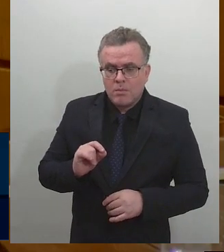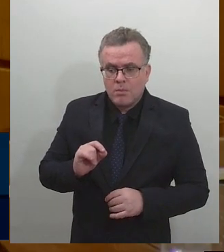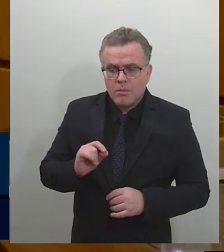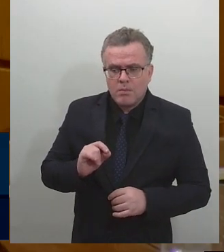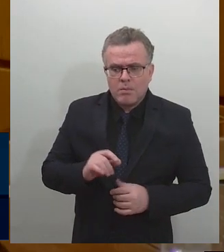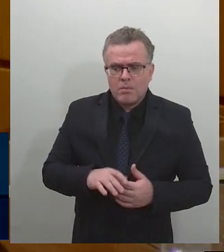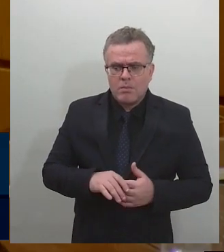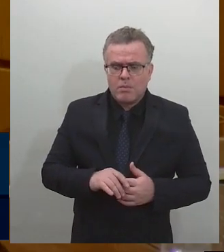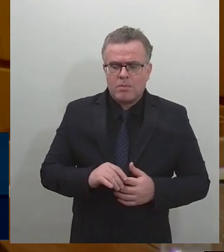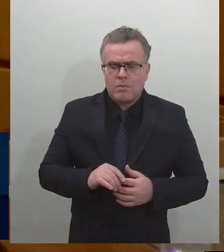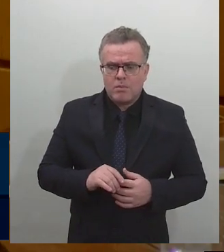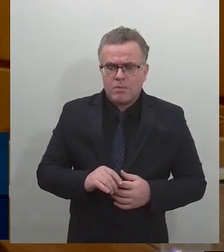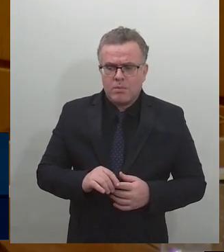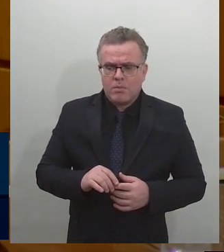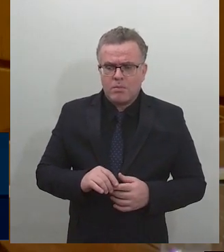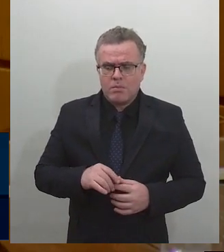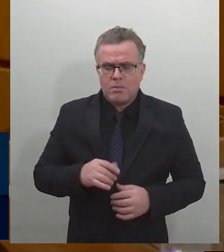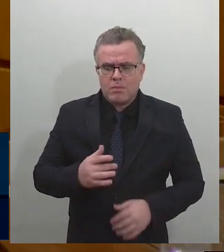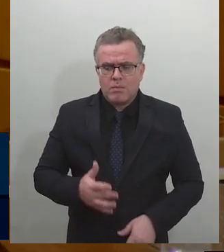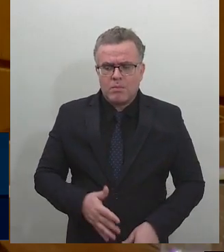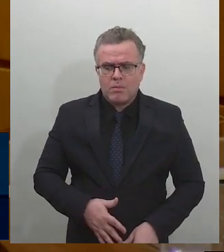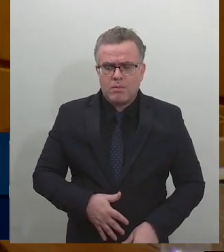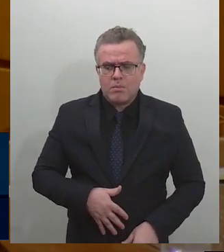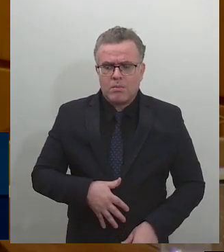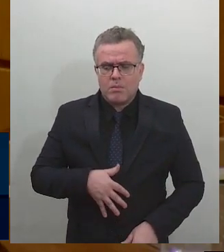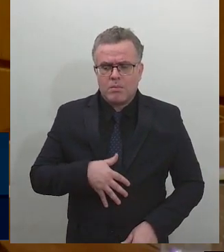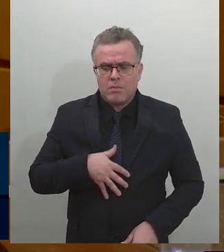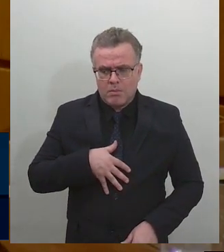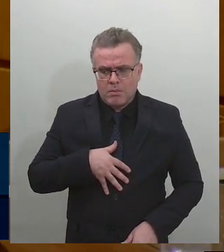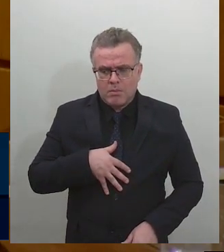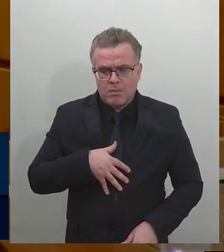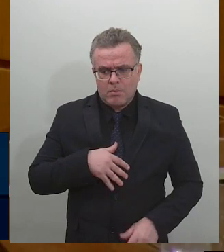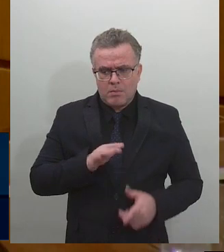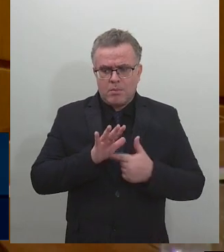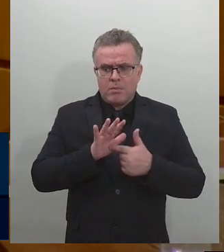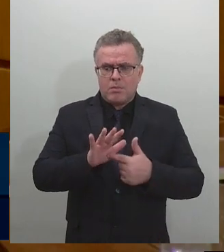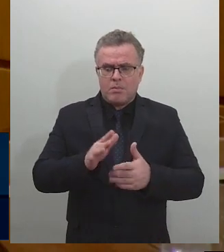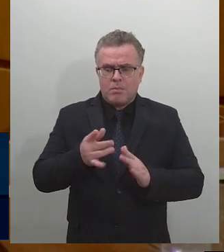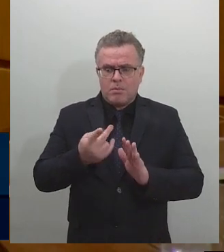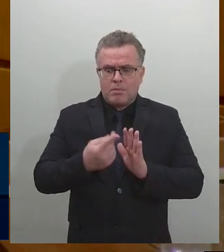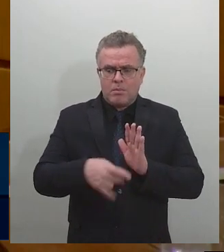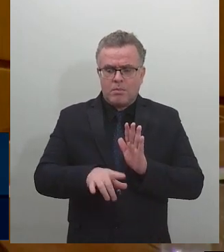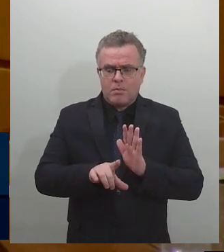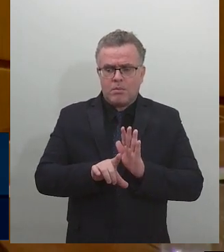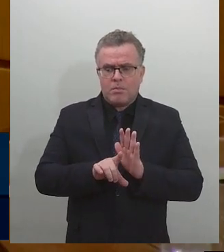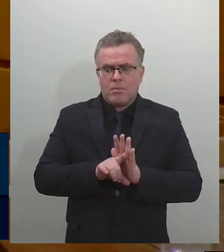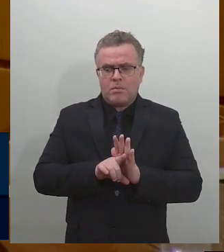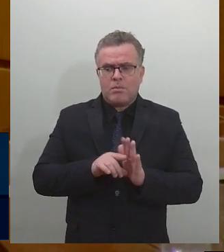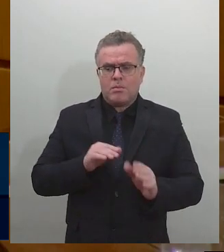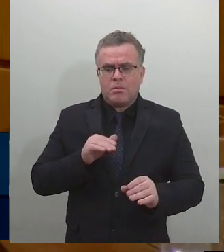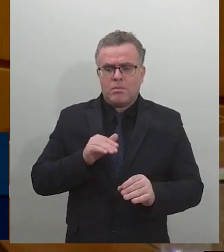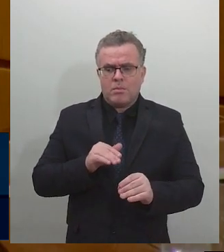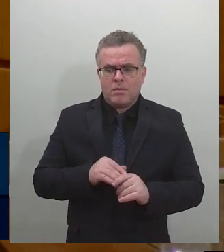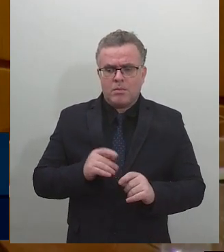de apresentar vários projetos de lei, indicações, todos voltados